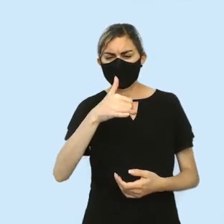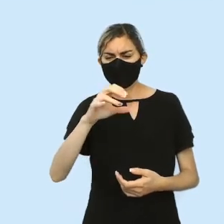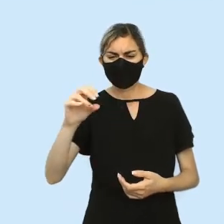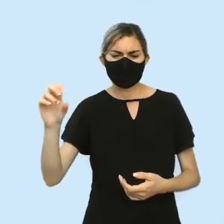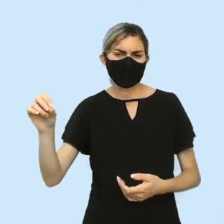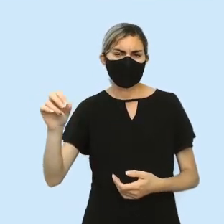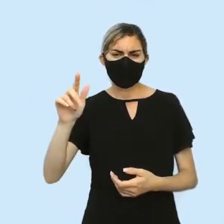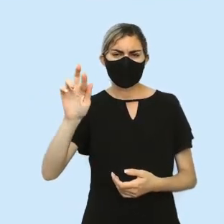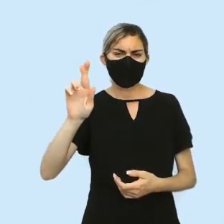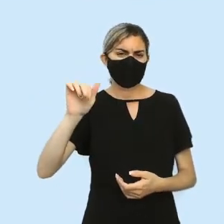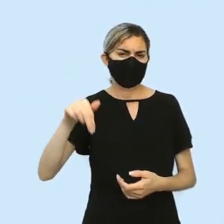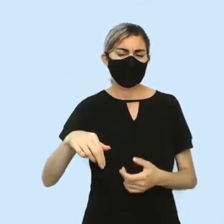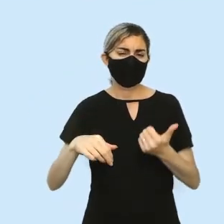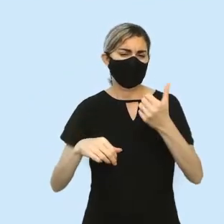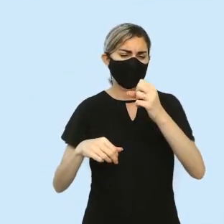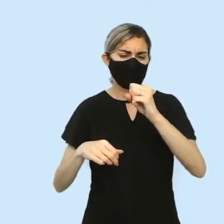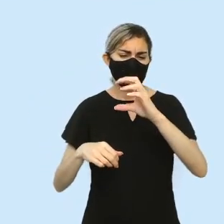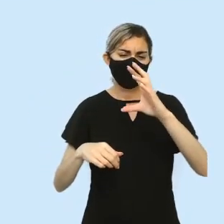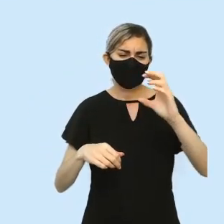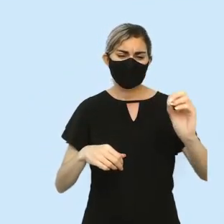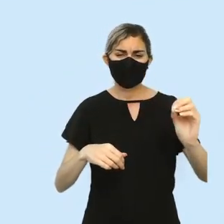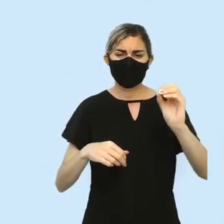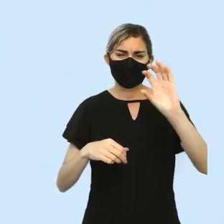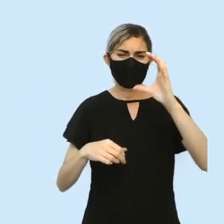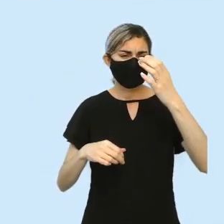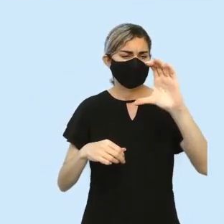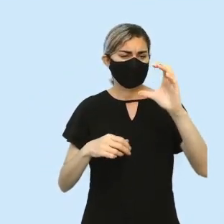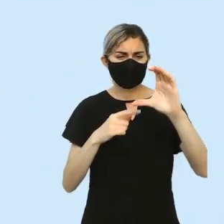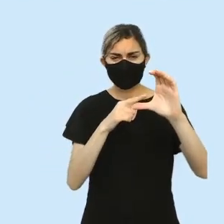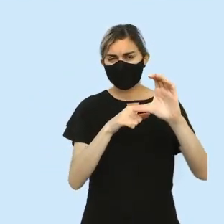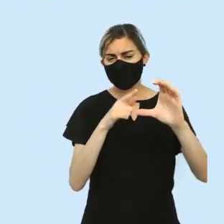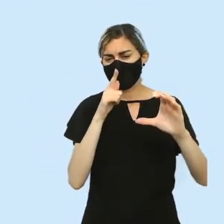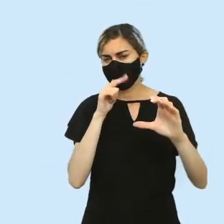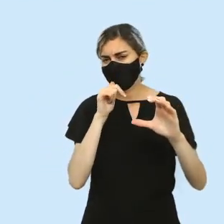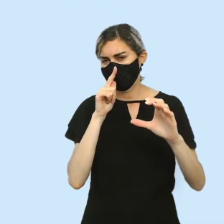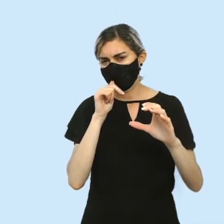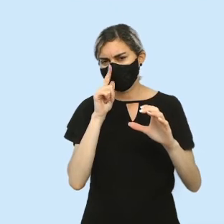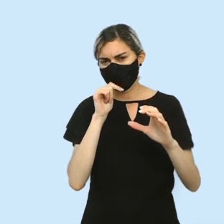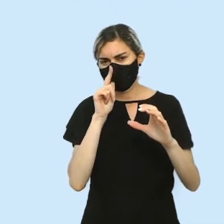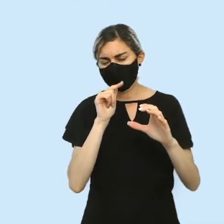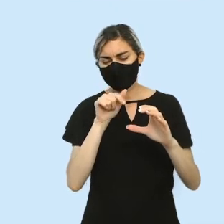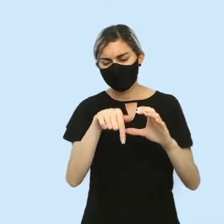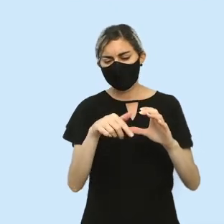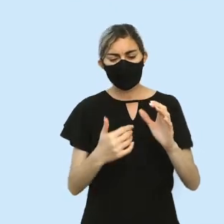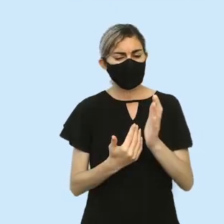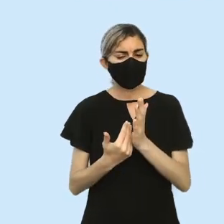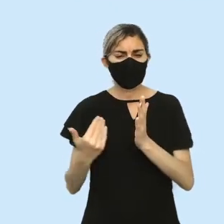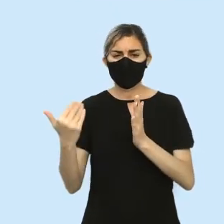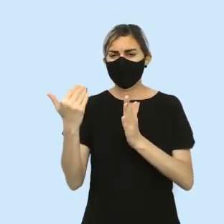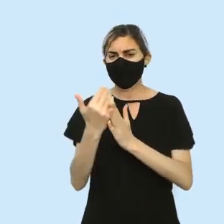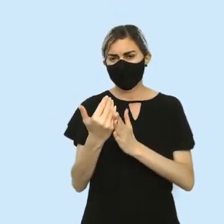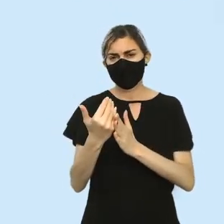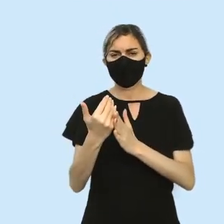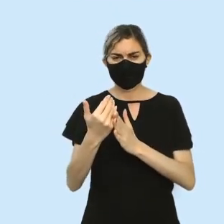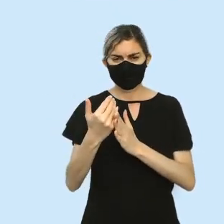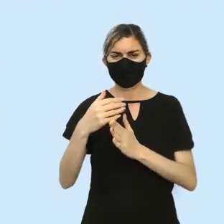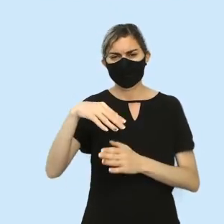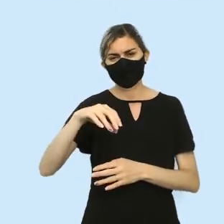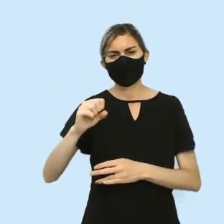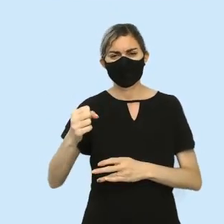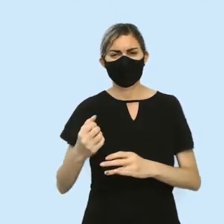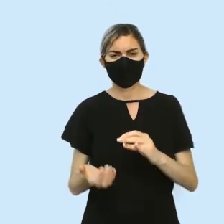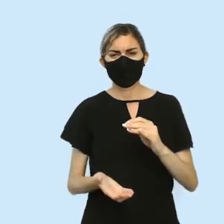está 80 graus Celsius. A água, que tem uma maior quantidade de massa, mas